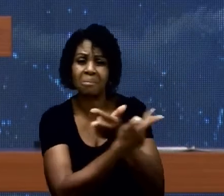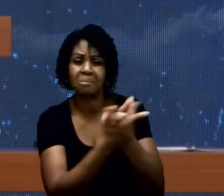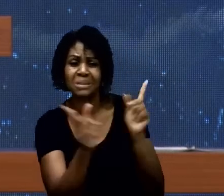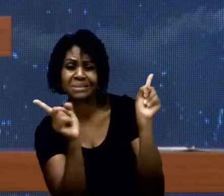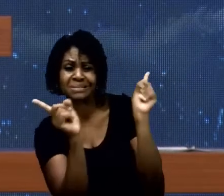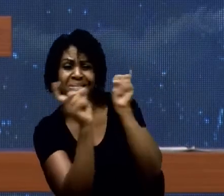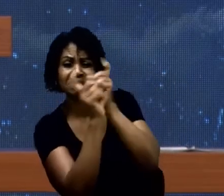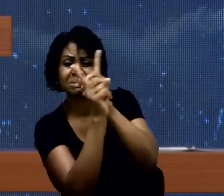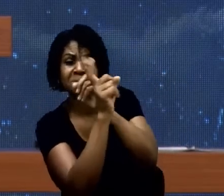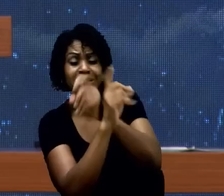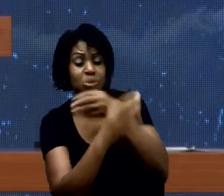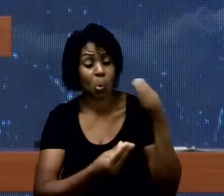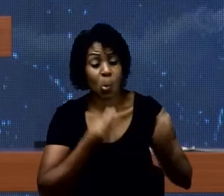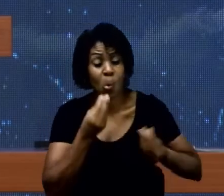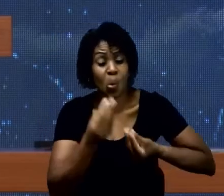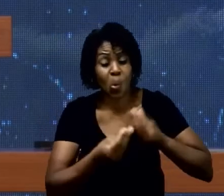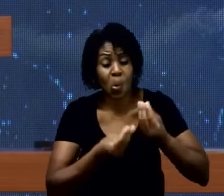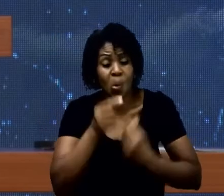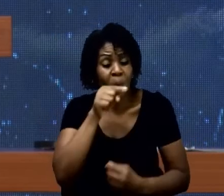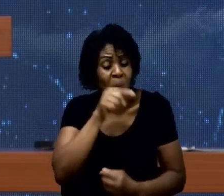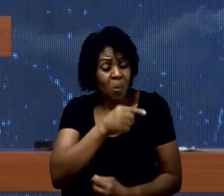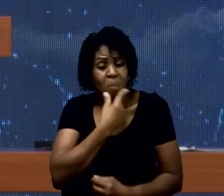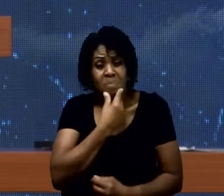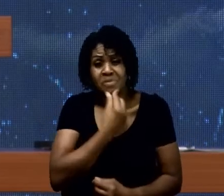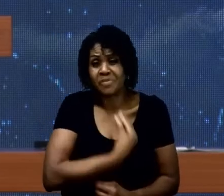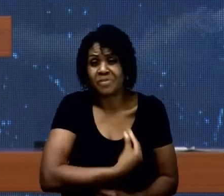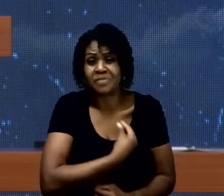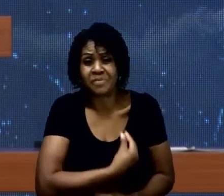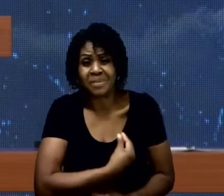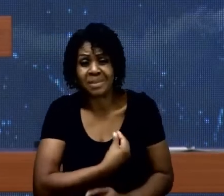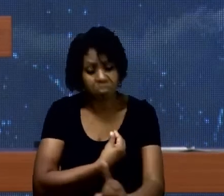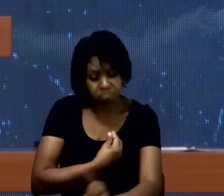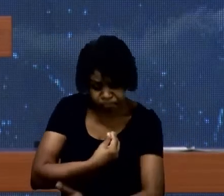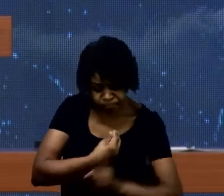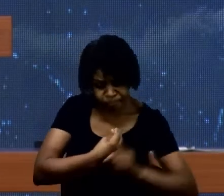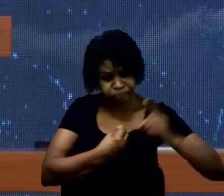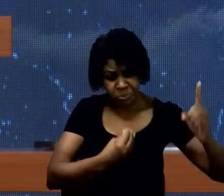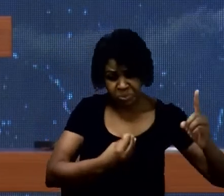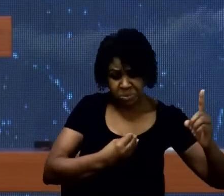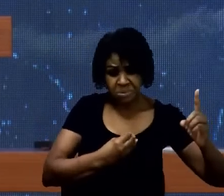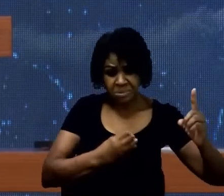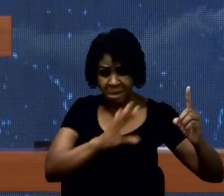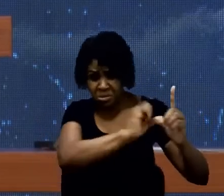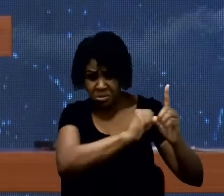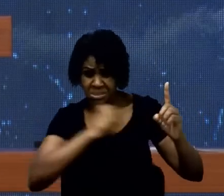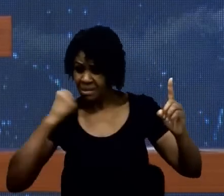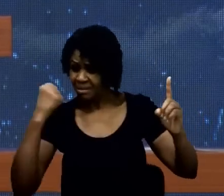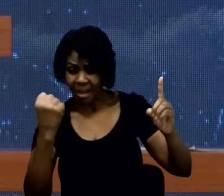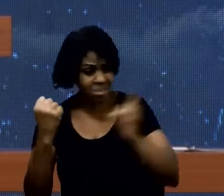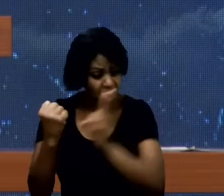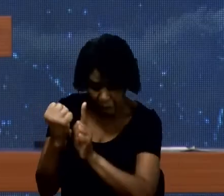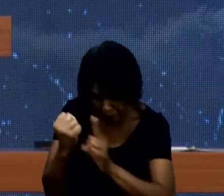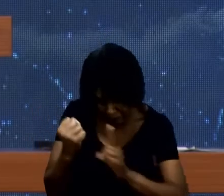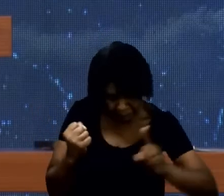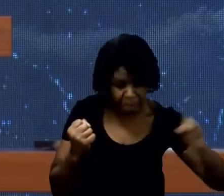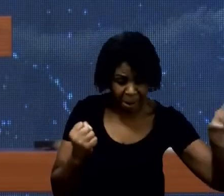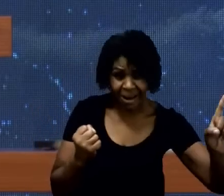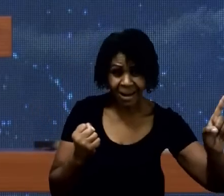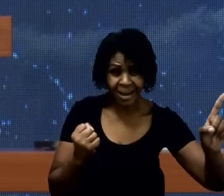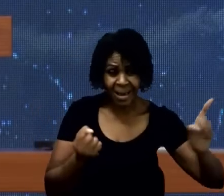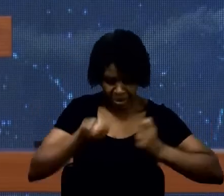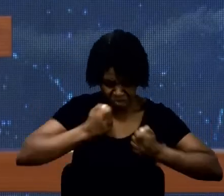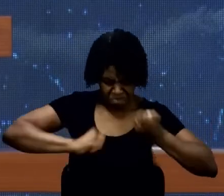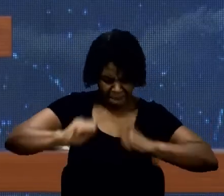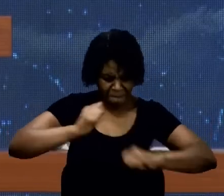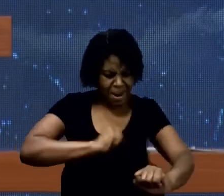irreversível. Como é que esse homem estava? Esse homem estava isolado, esse homem estava ferido e ferindo a outros.